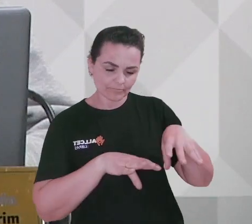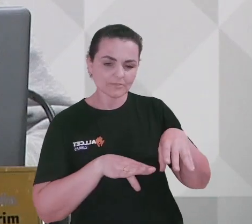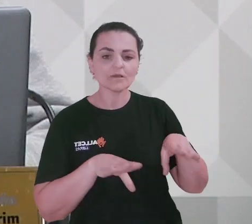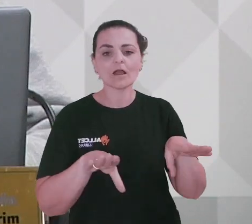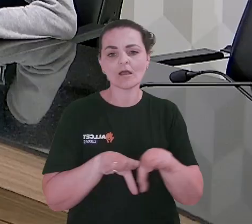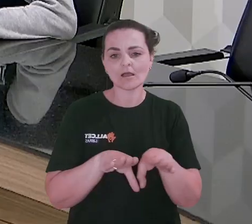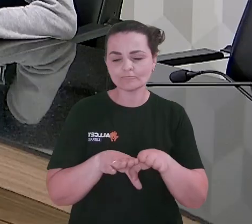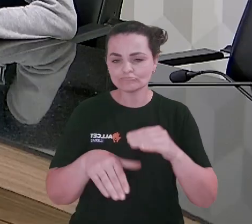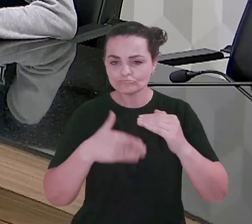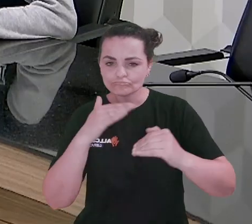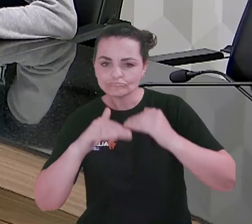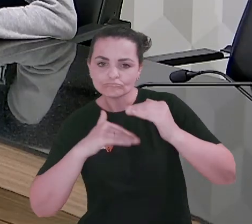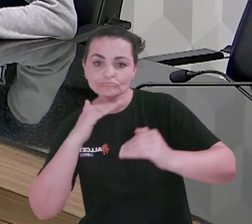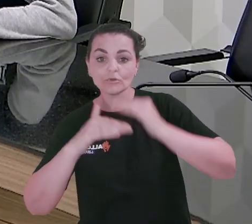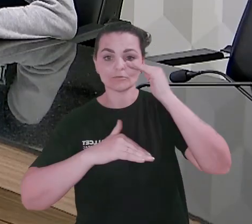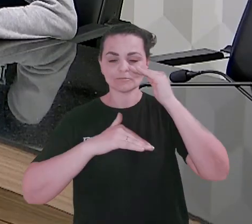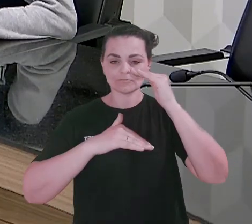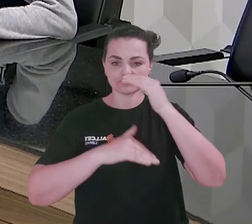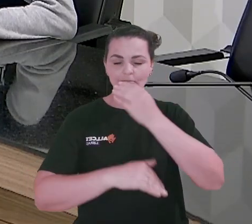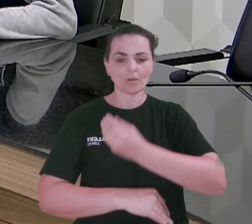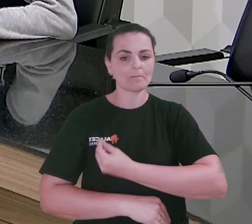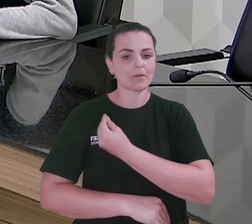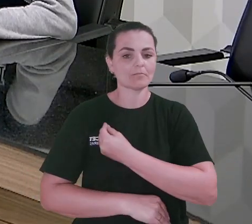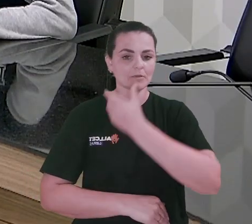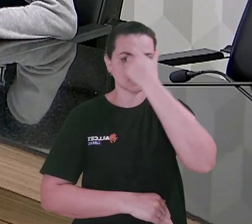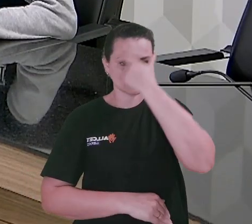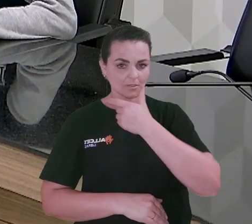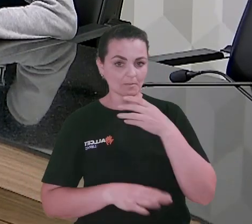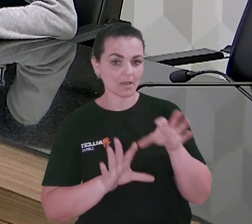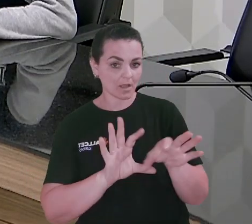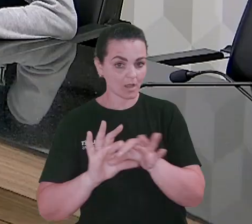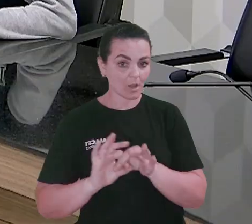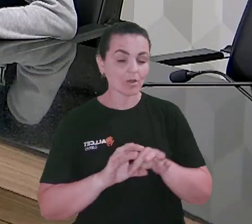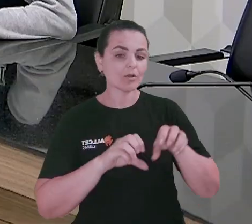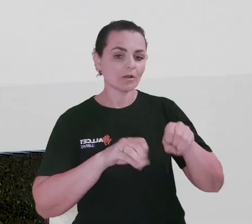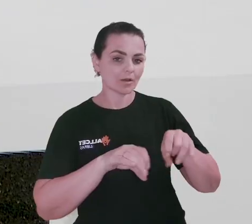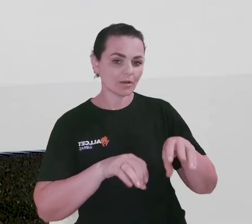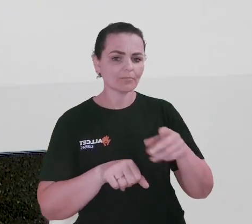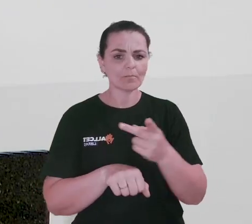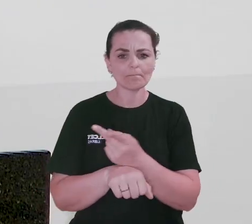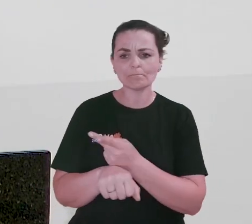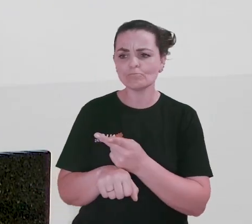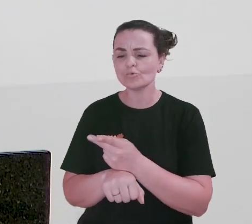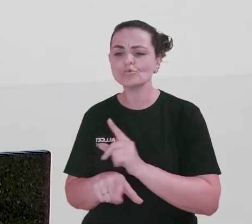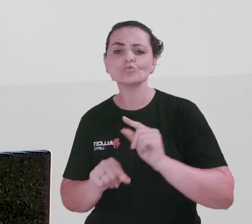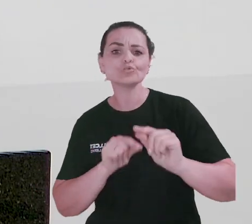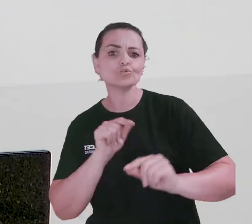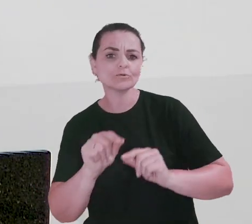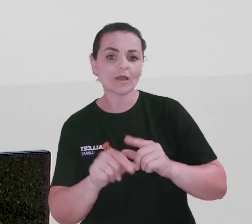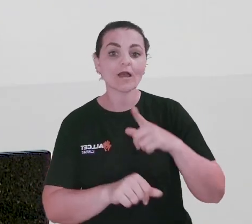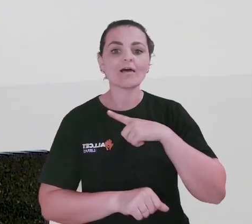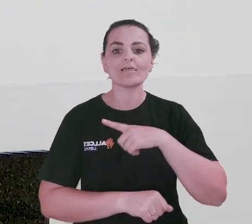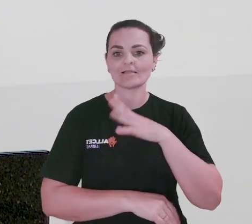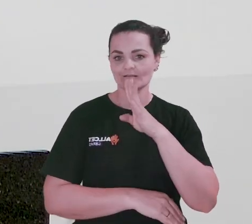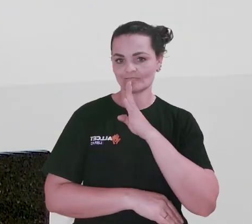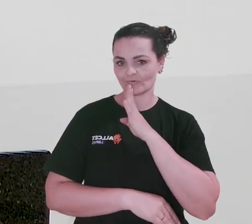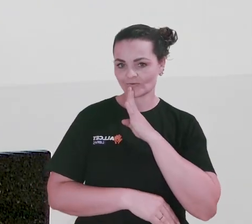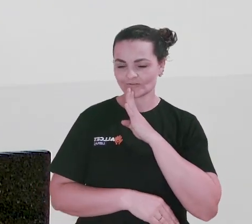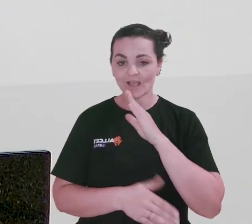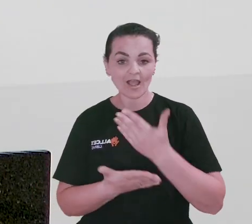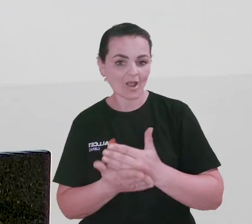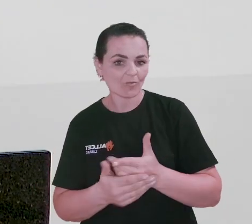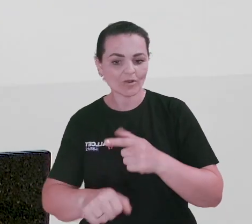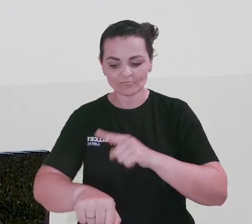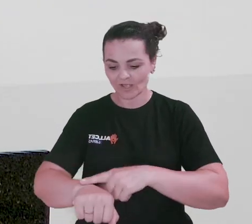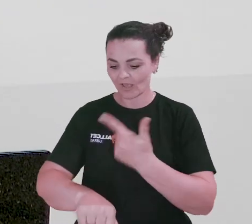do aprendizado e do desenvolvimento pessoal por meio da educação a busca incessante de ter conhecimento